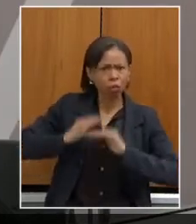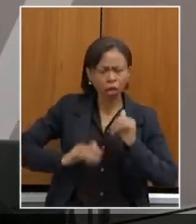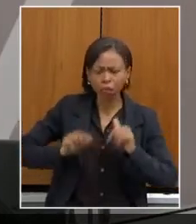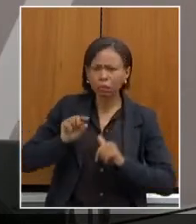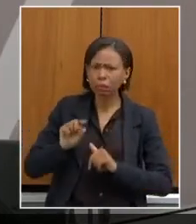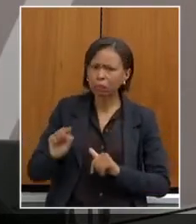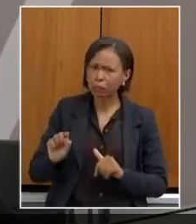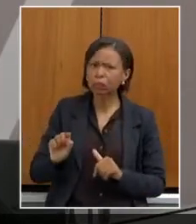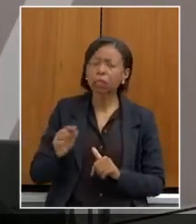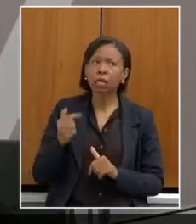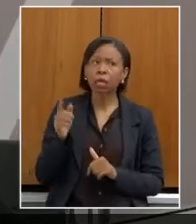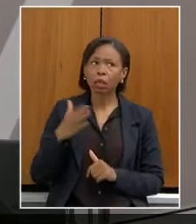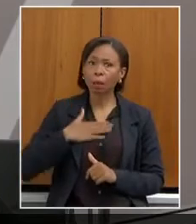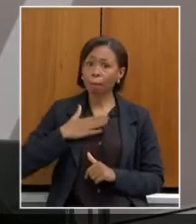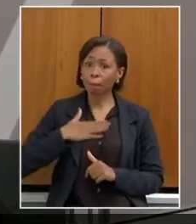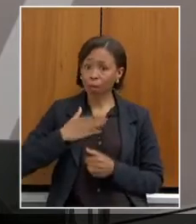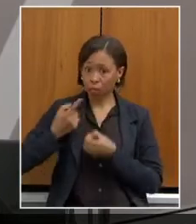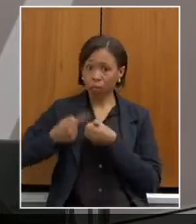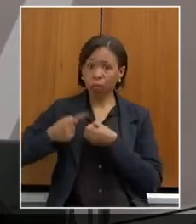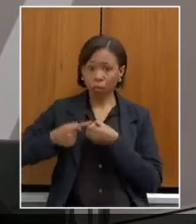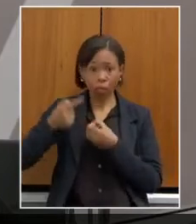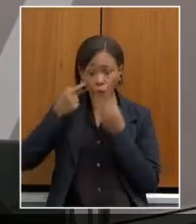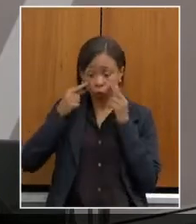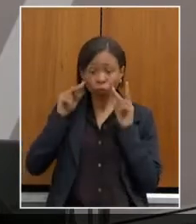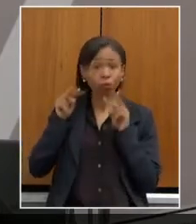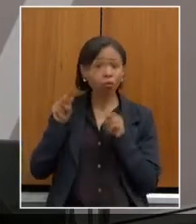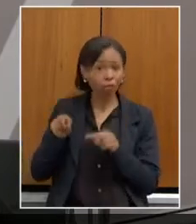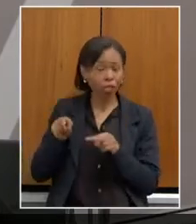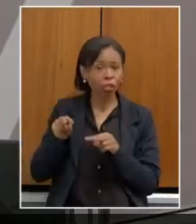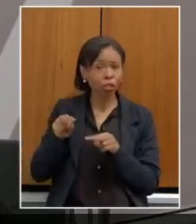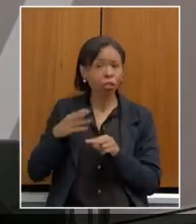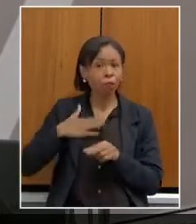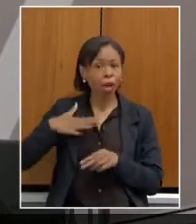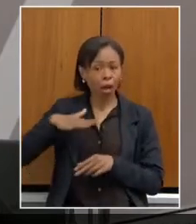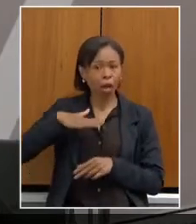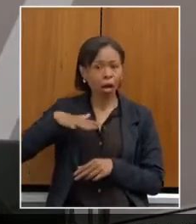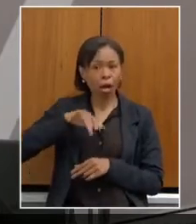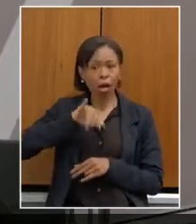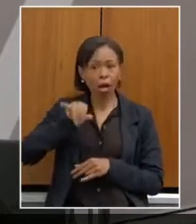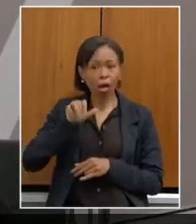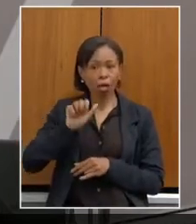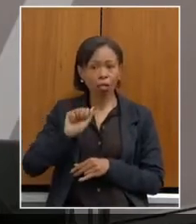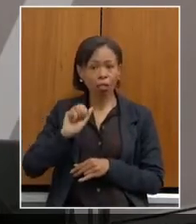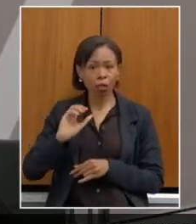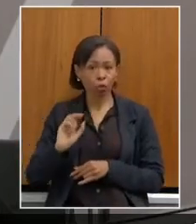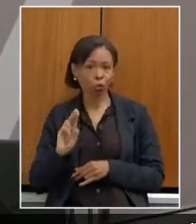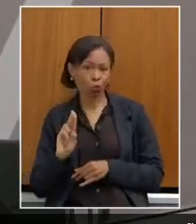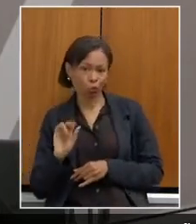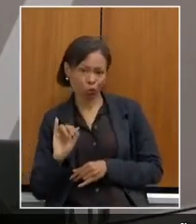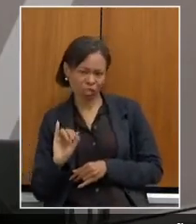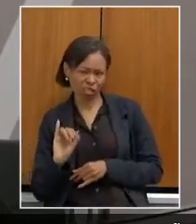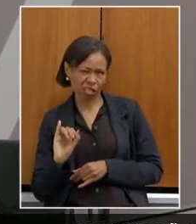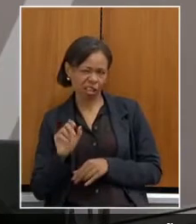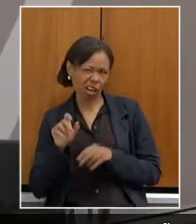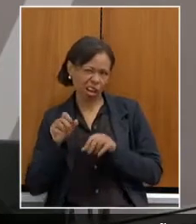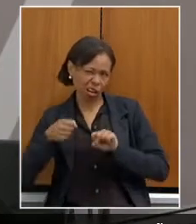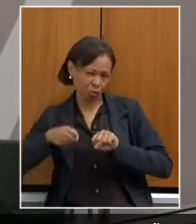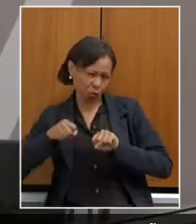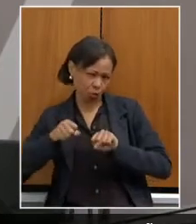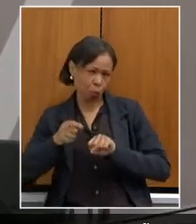onde eu resido minha terra lá no Jacuí no Jacuí já não tem mototaxista muito pouco é uma cidade pequena